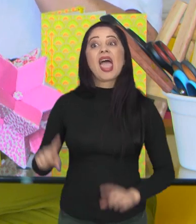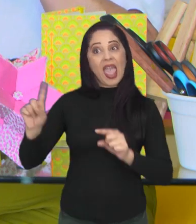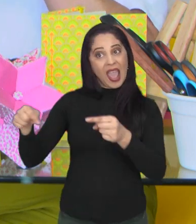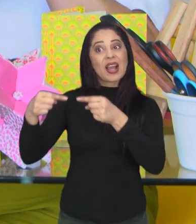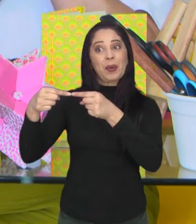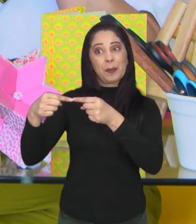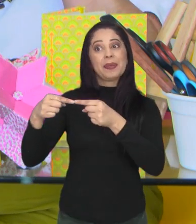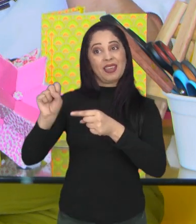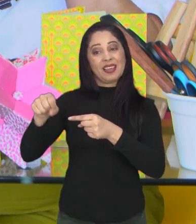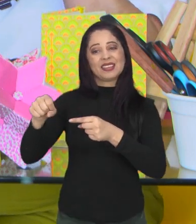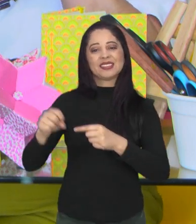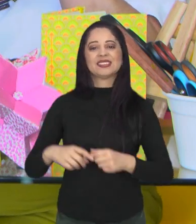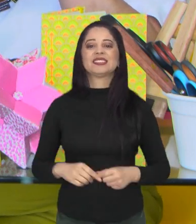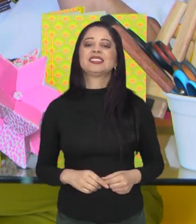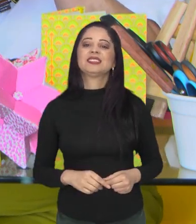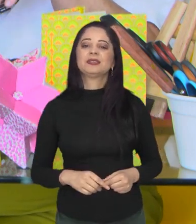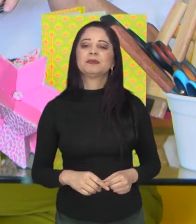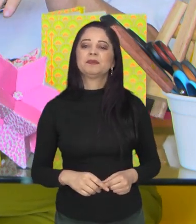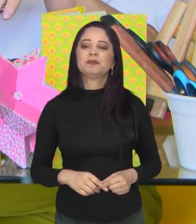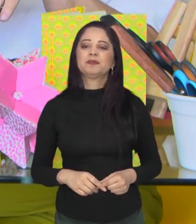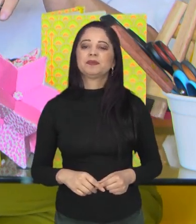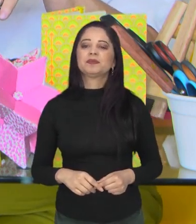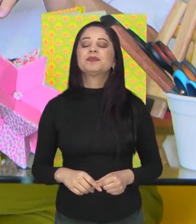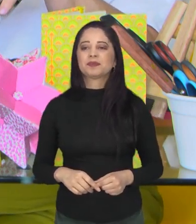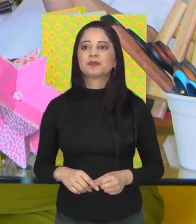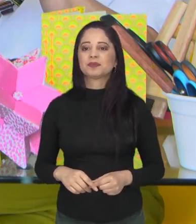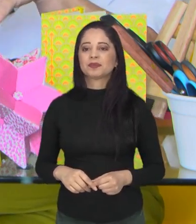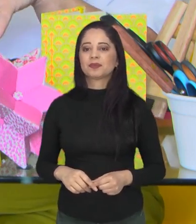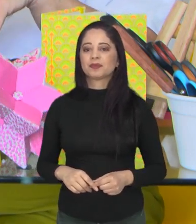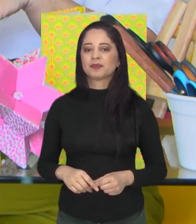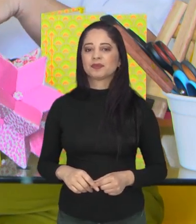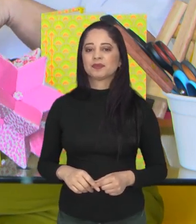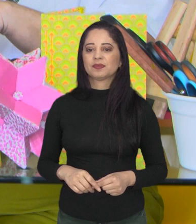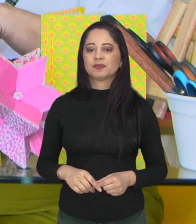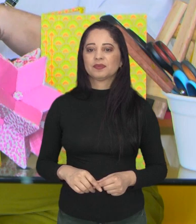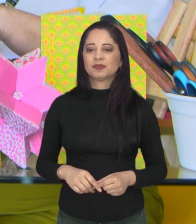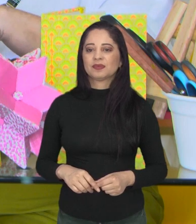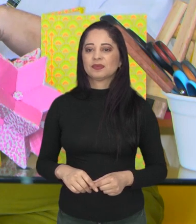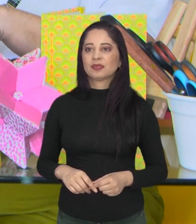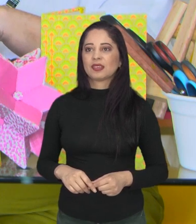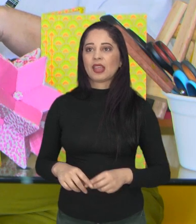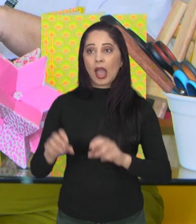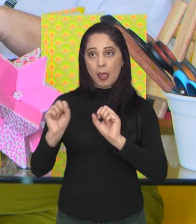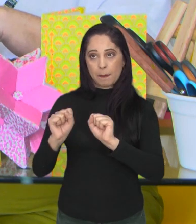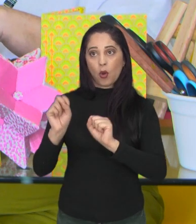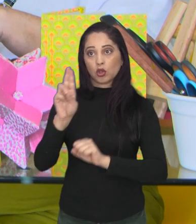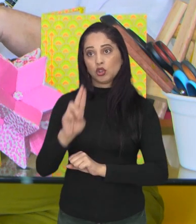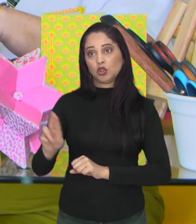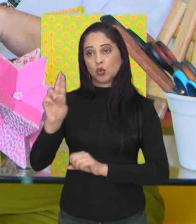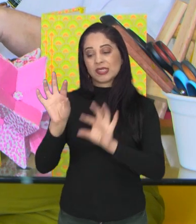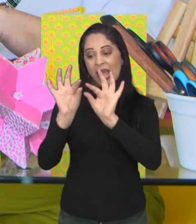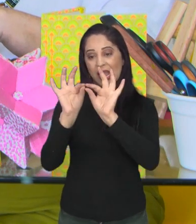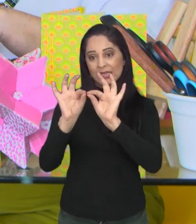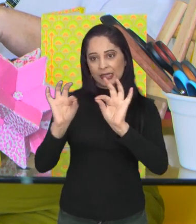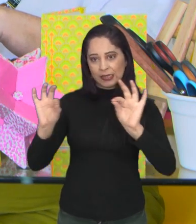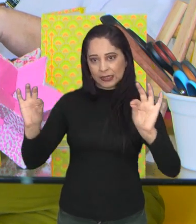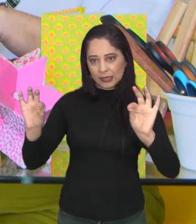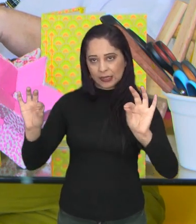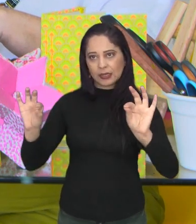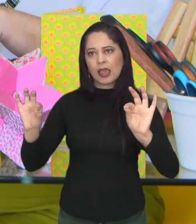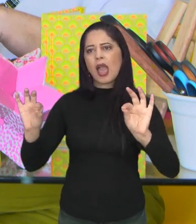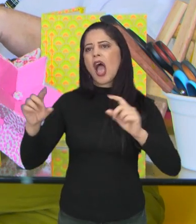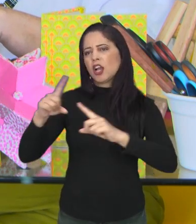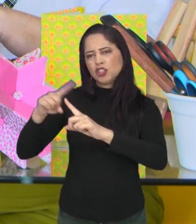super combinada Então essa que eu nós utilizamos a essa linha encerada ela pode ser